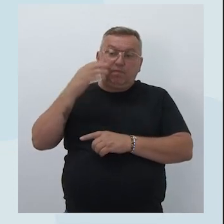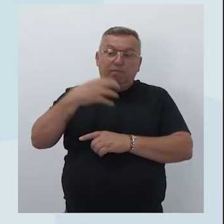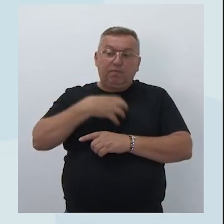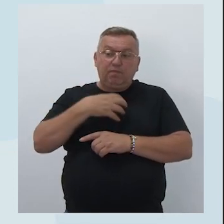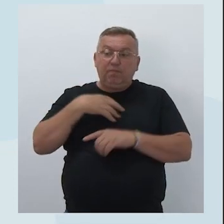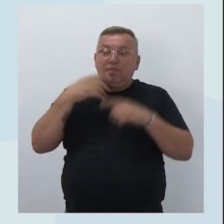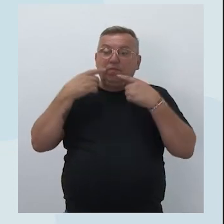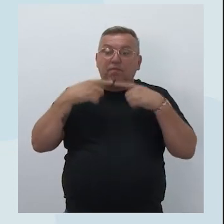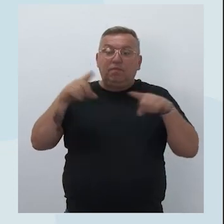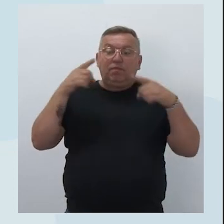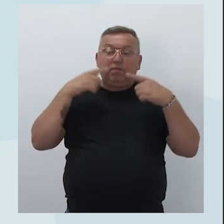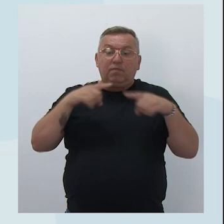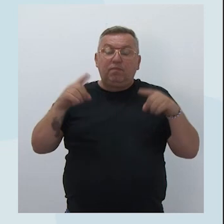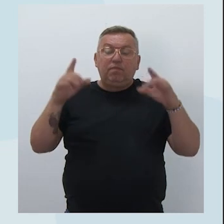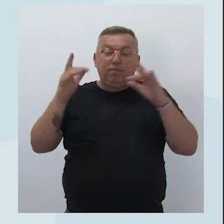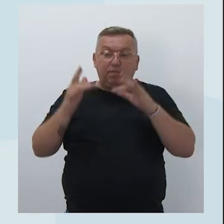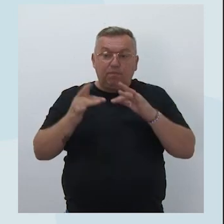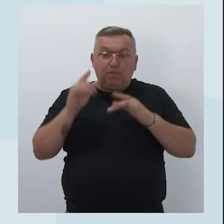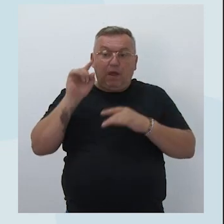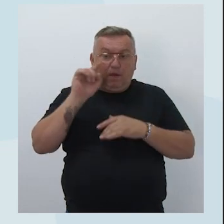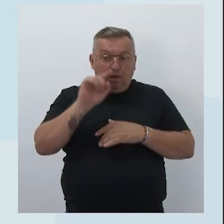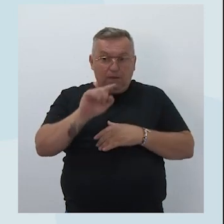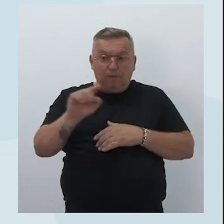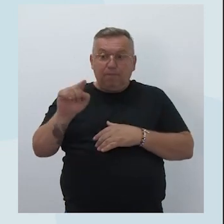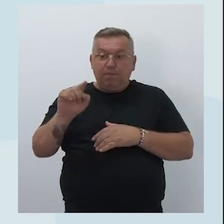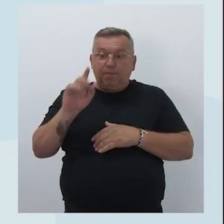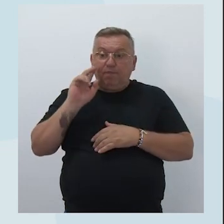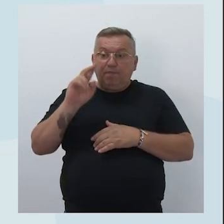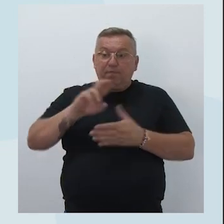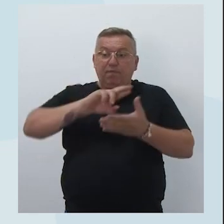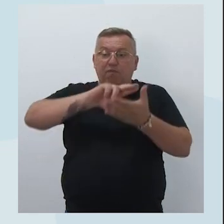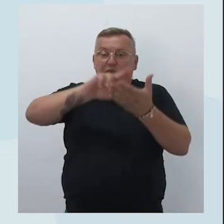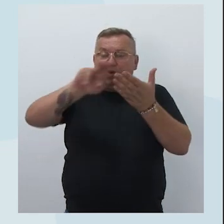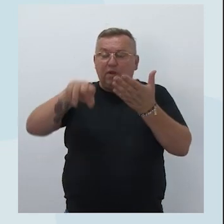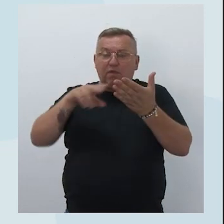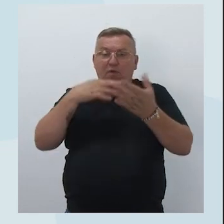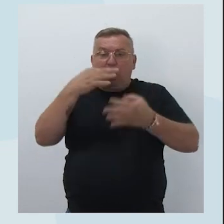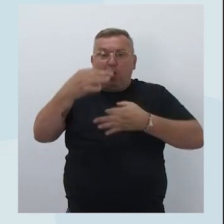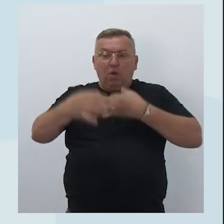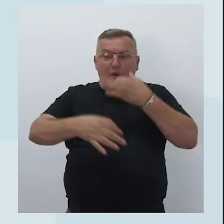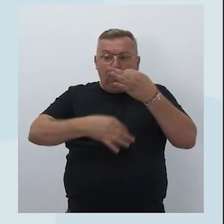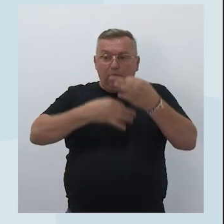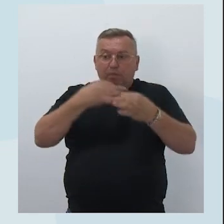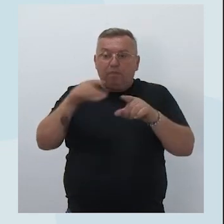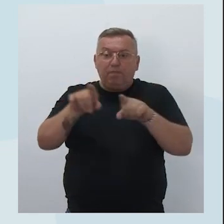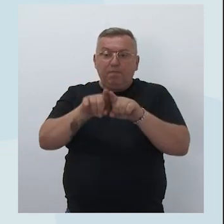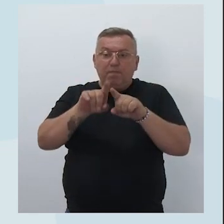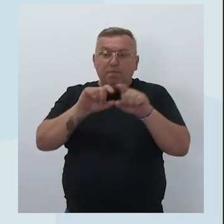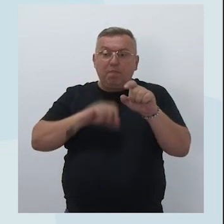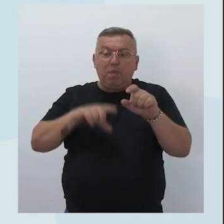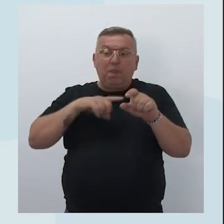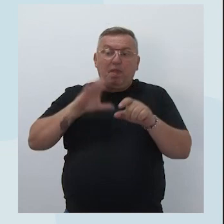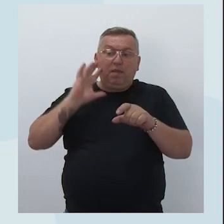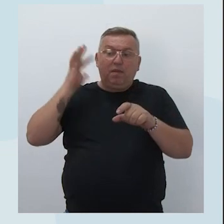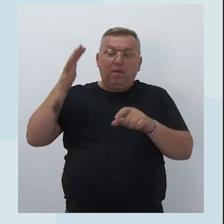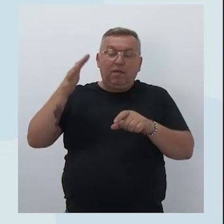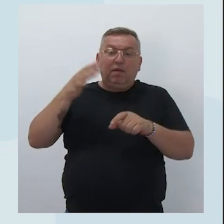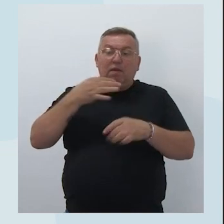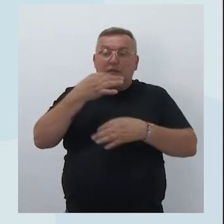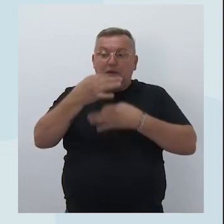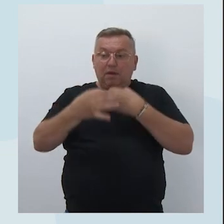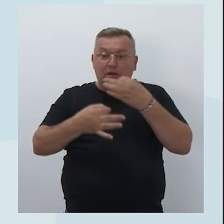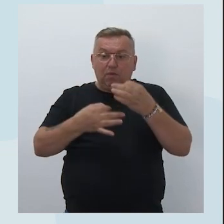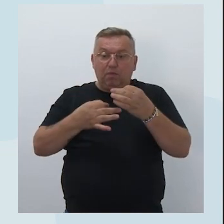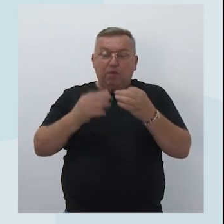e posicionar-se criticamente em relação a eles, considerando diferentes pontos de vista e tomando decisões